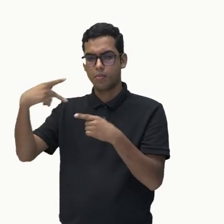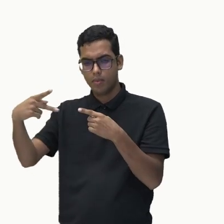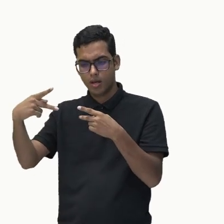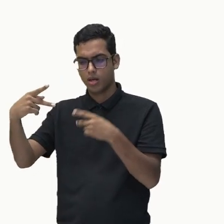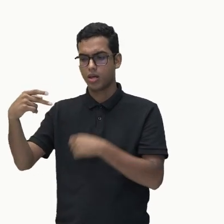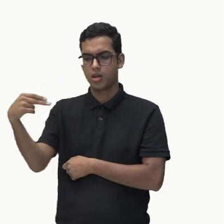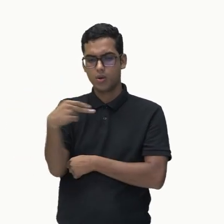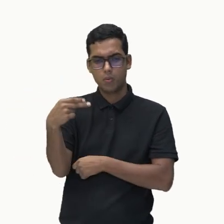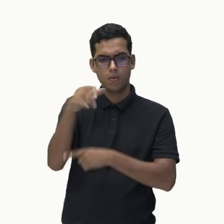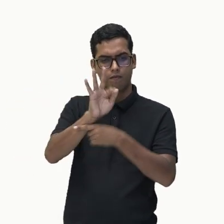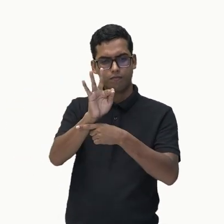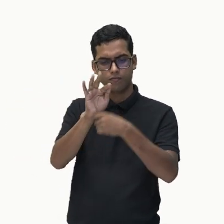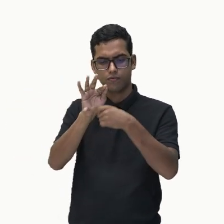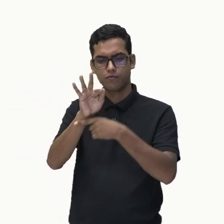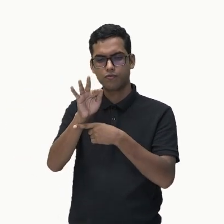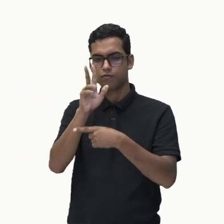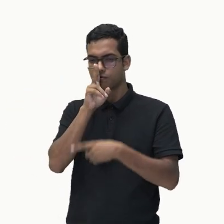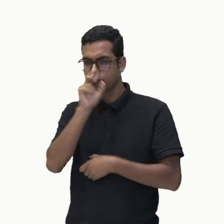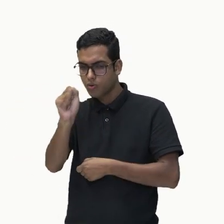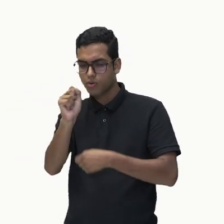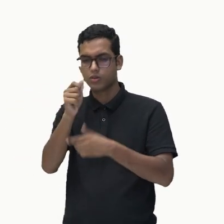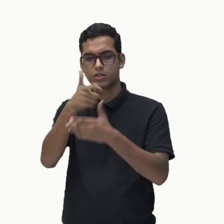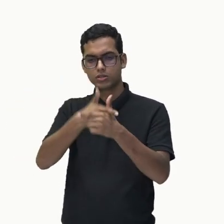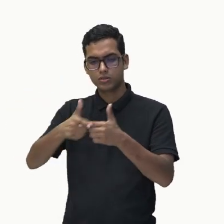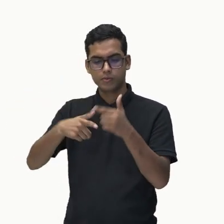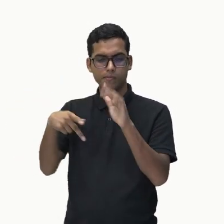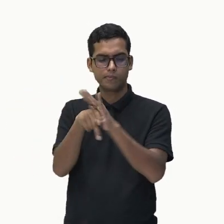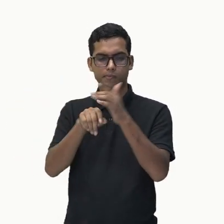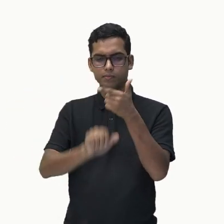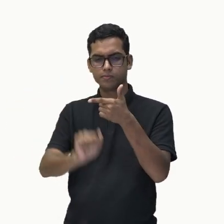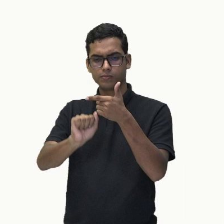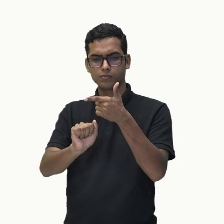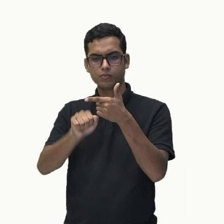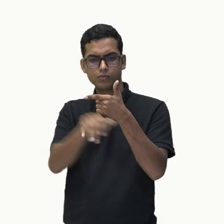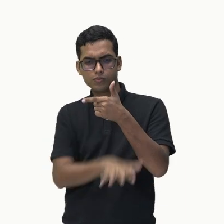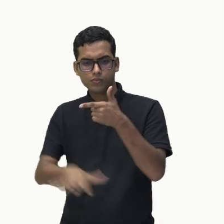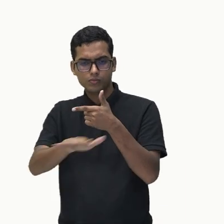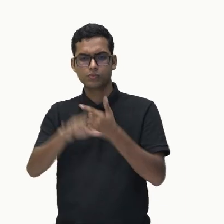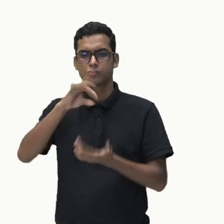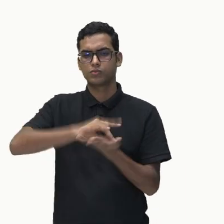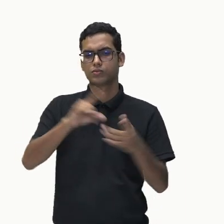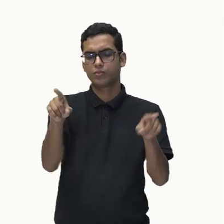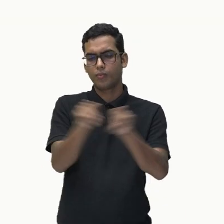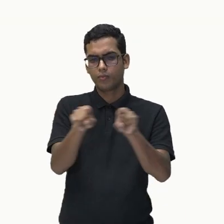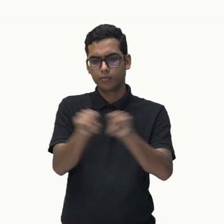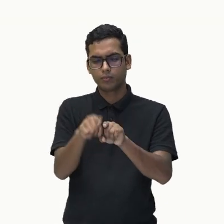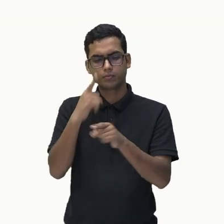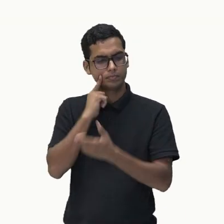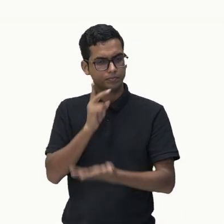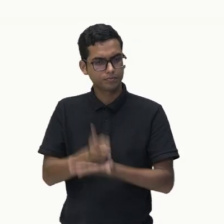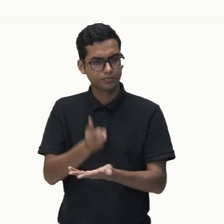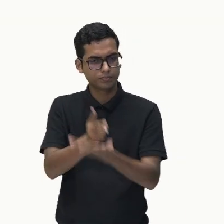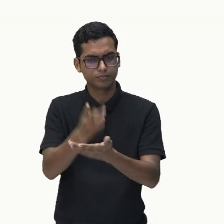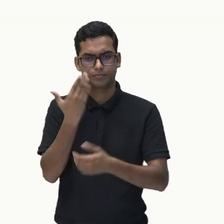dividido por área. Então nós temos aí a definição de pressão. Continuando aqui, ó.